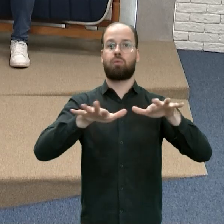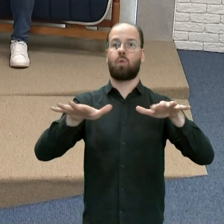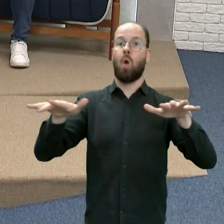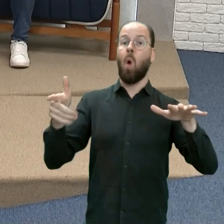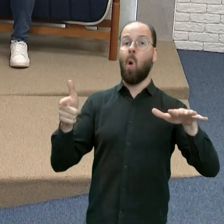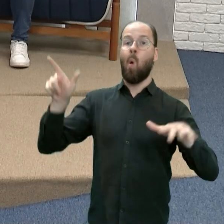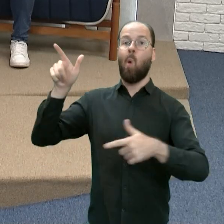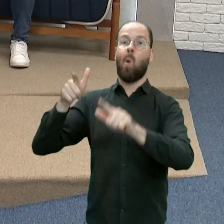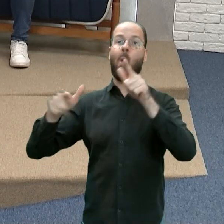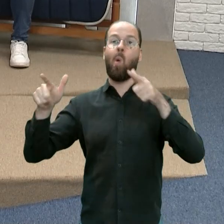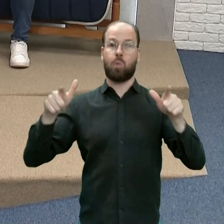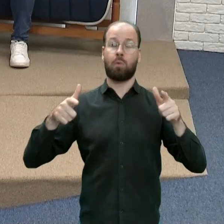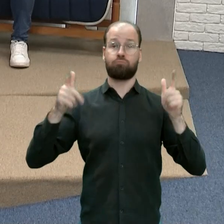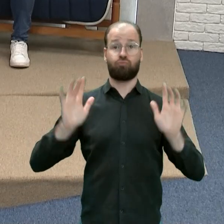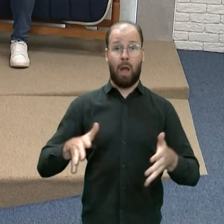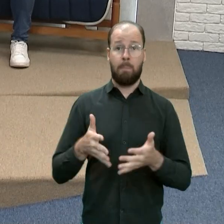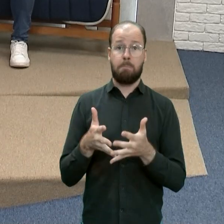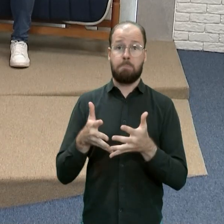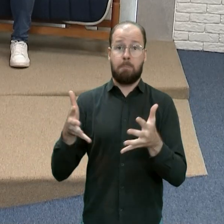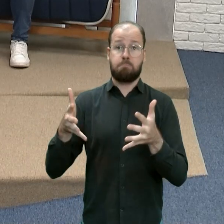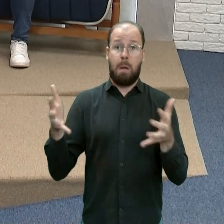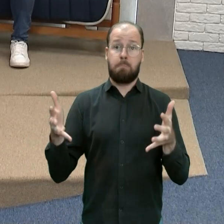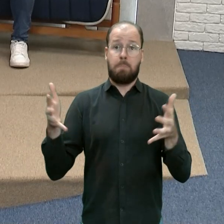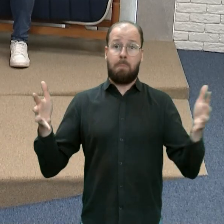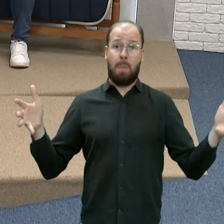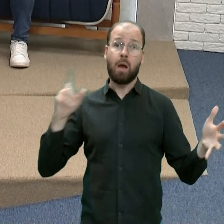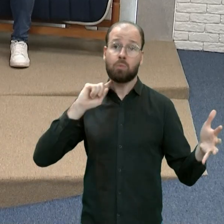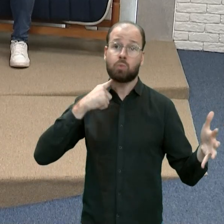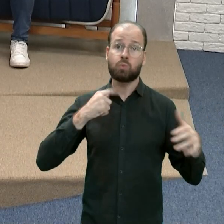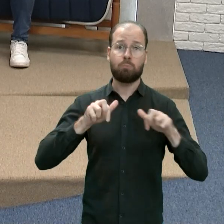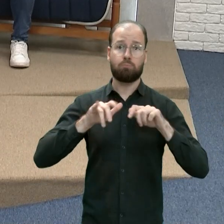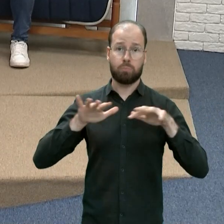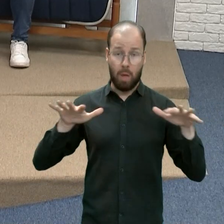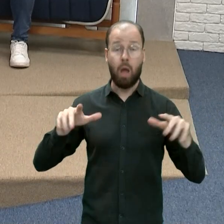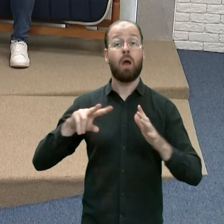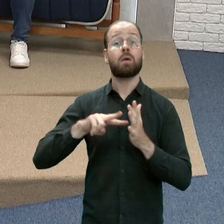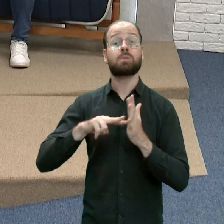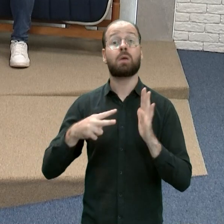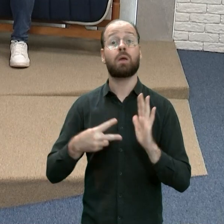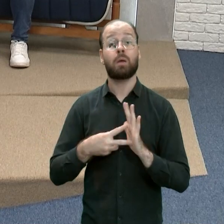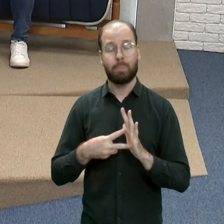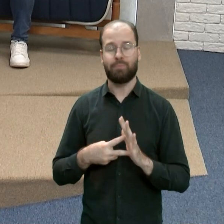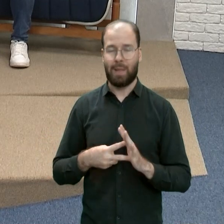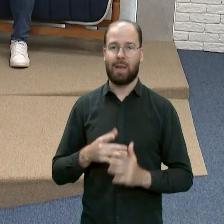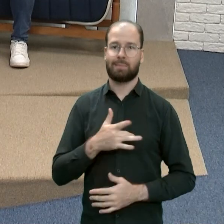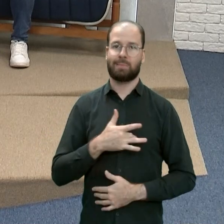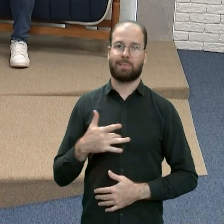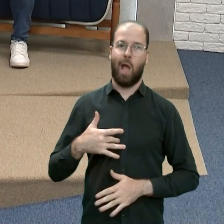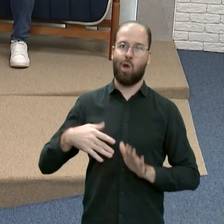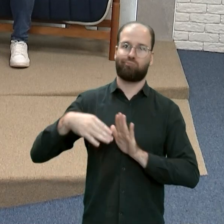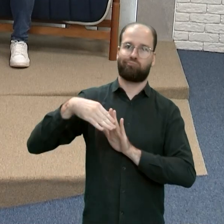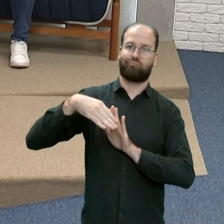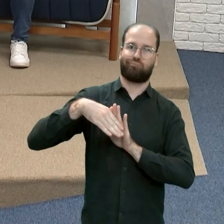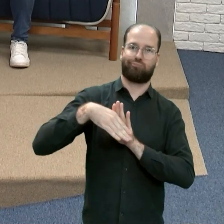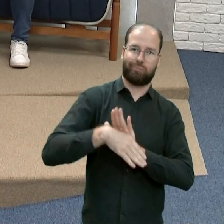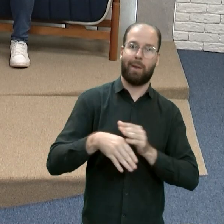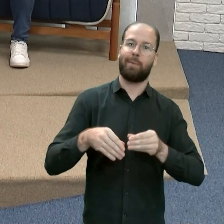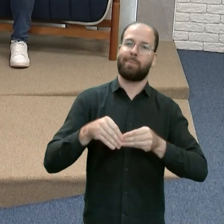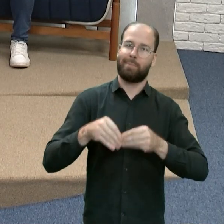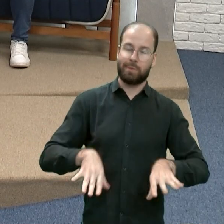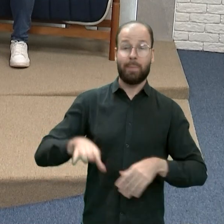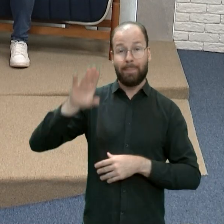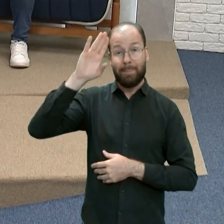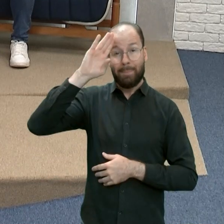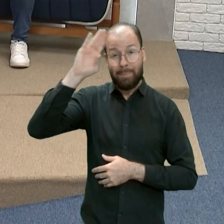tanto poluente. E aí isso está interferindo na nossa saúde também, né? Principalmente nas